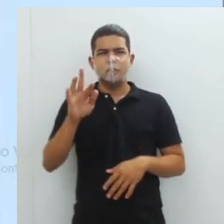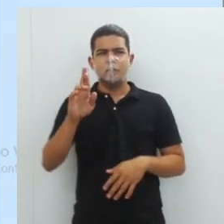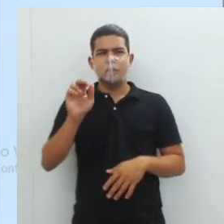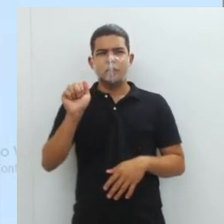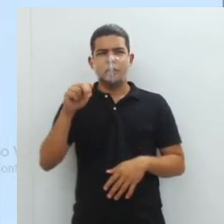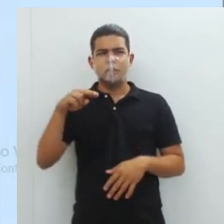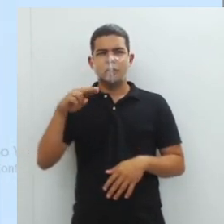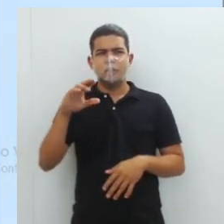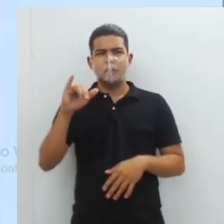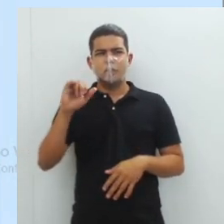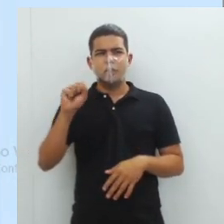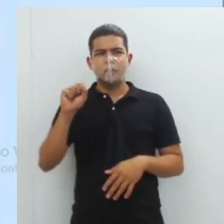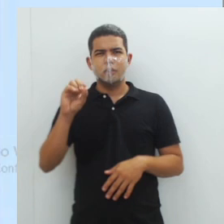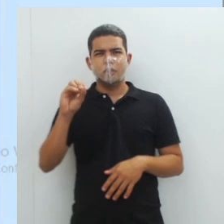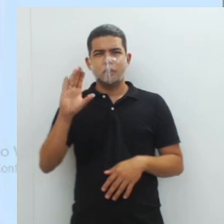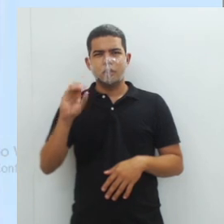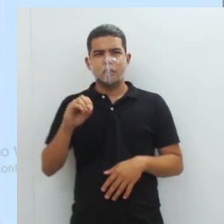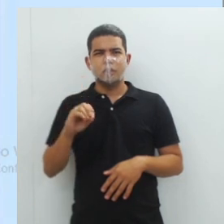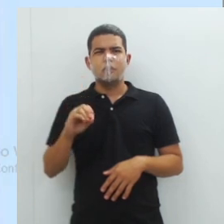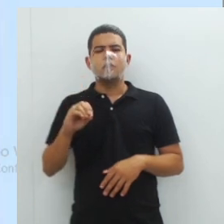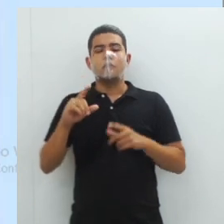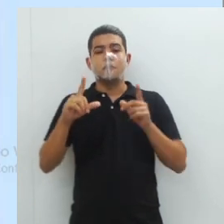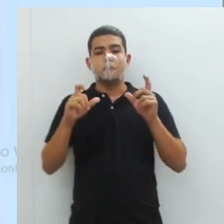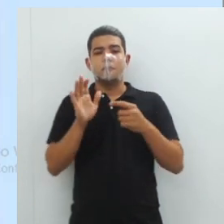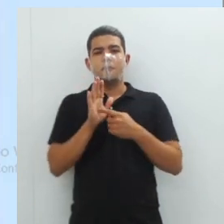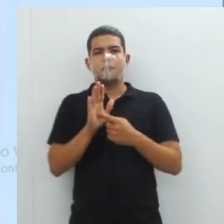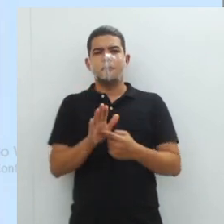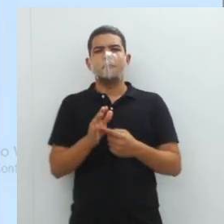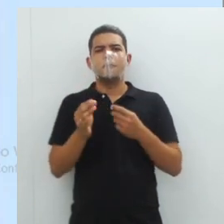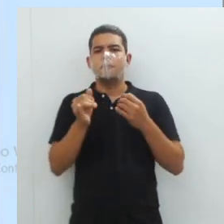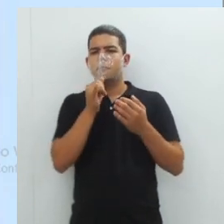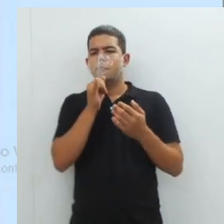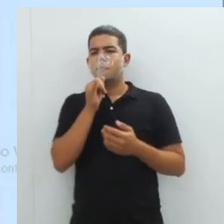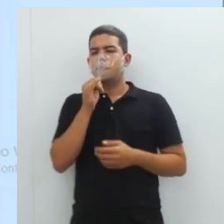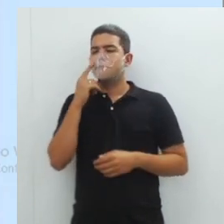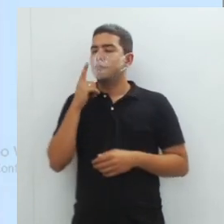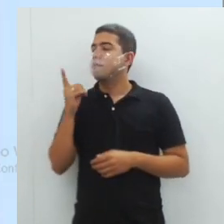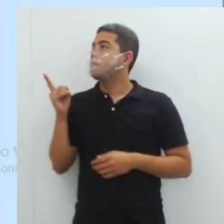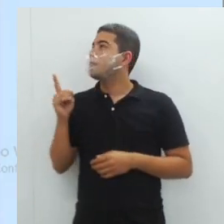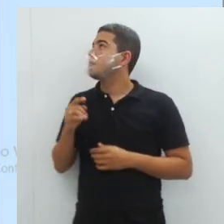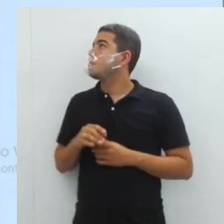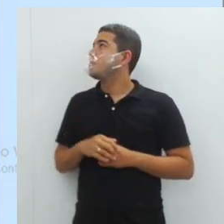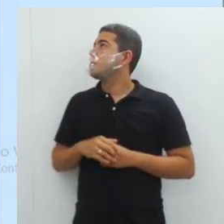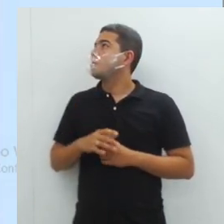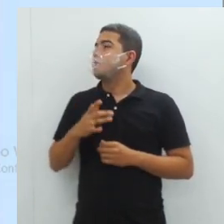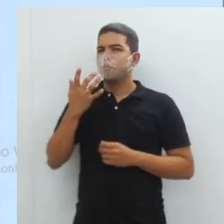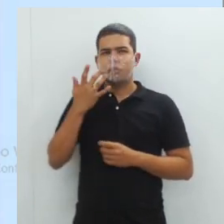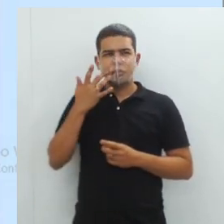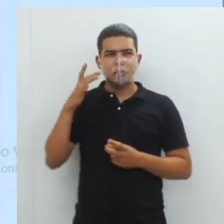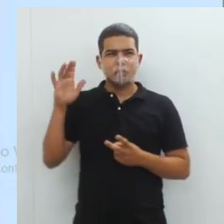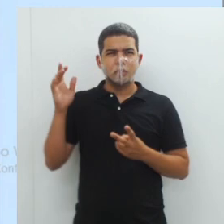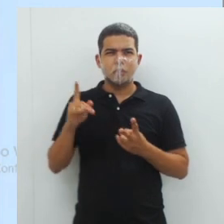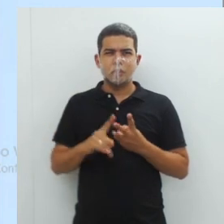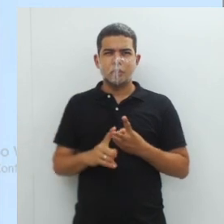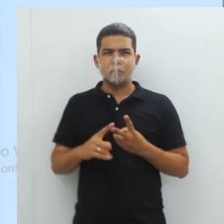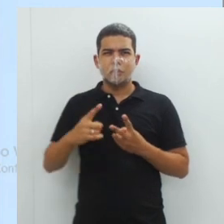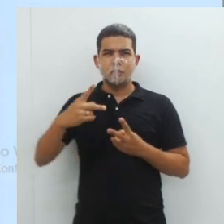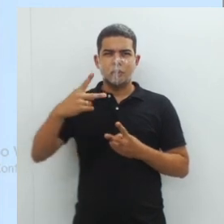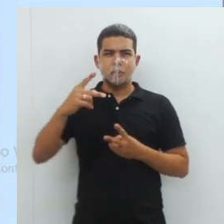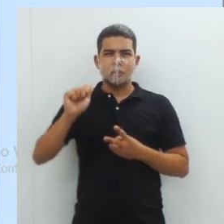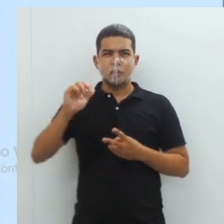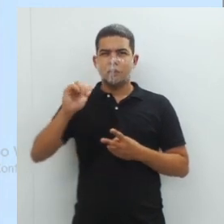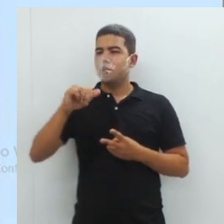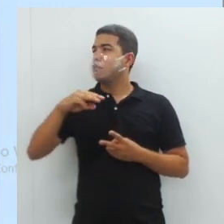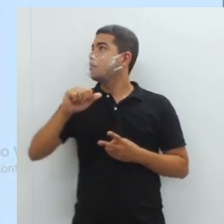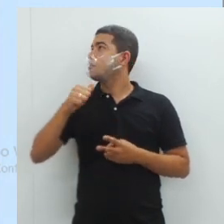ou pacu, e o surubim. A gente tem alguns exemplos deles aqui. Dourado, peixe também comercializado,